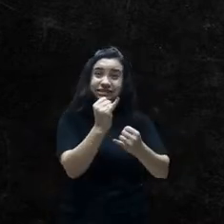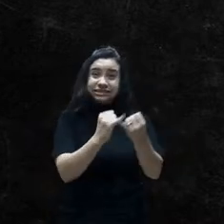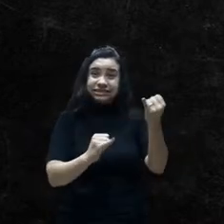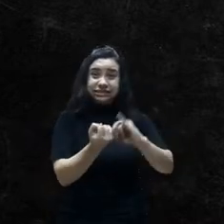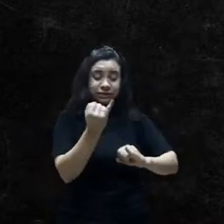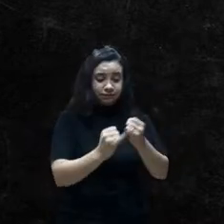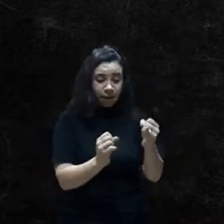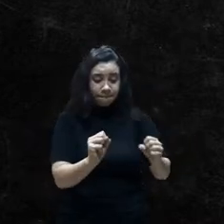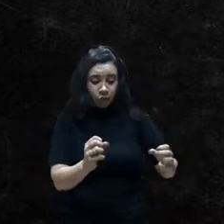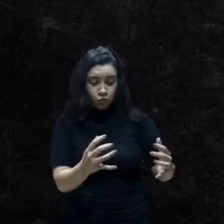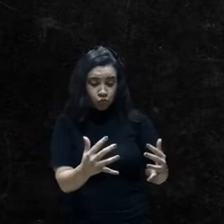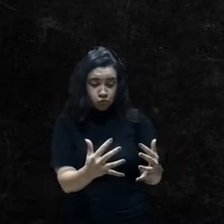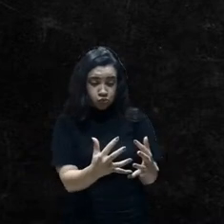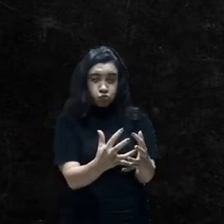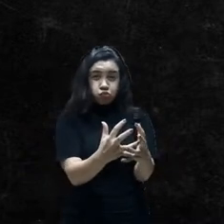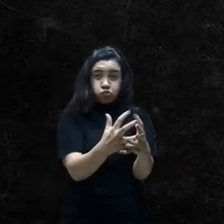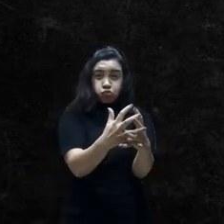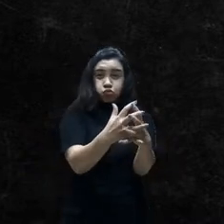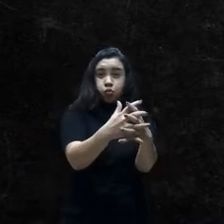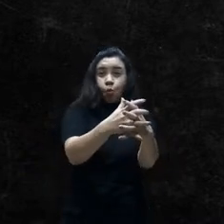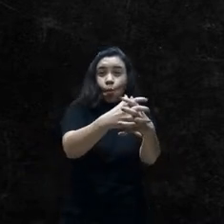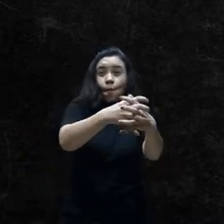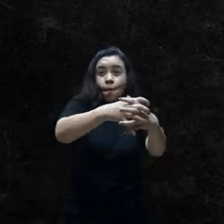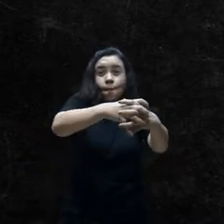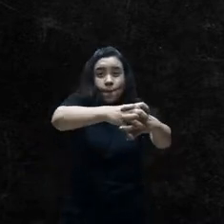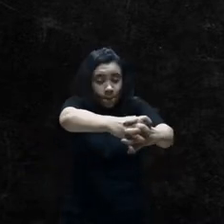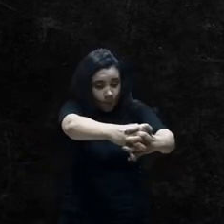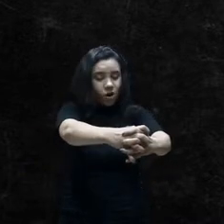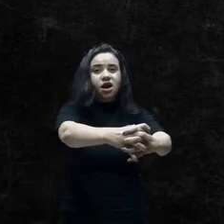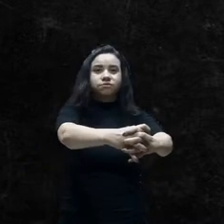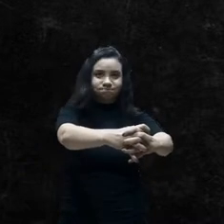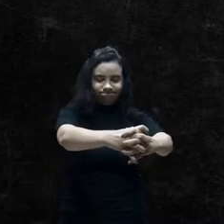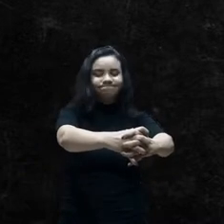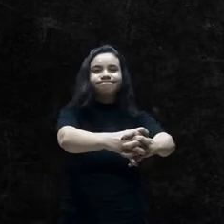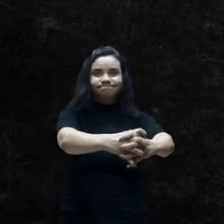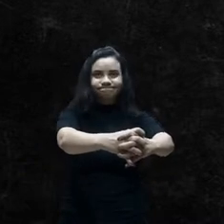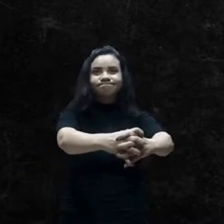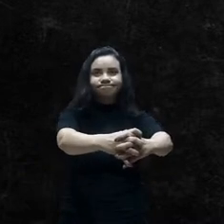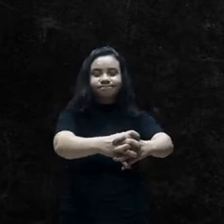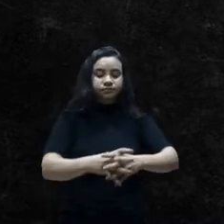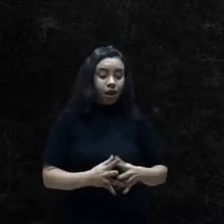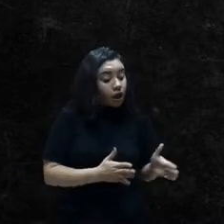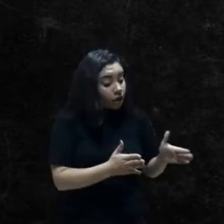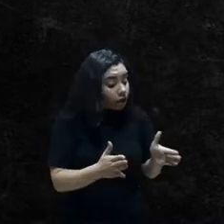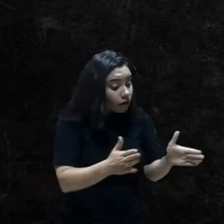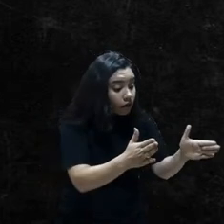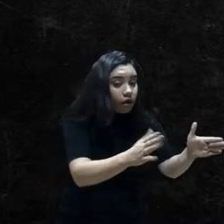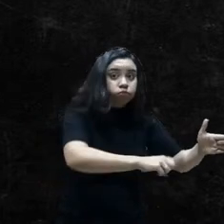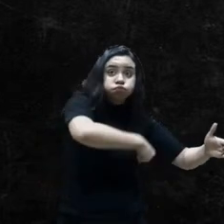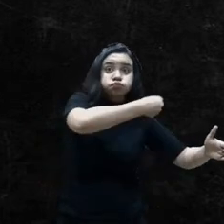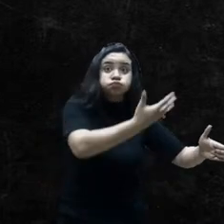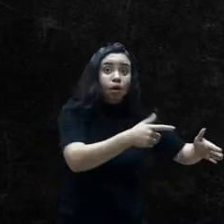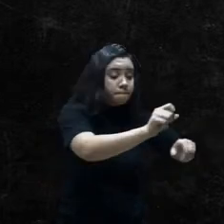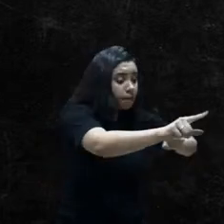espinhos, ao crescerem com ela, a sufocaram. E a outra, enfim, caiu